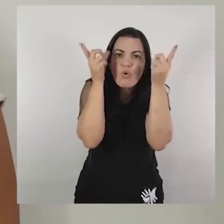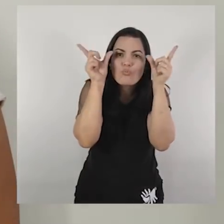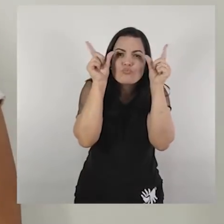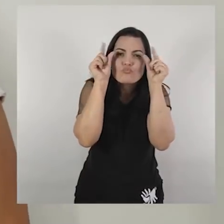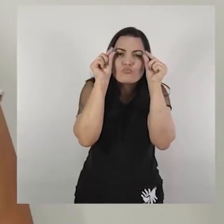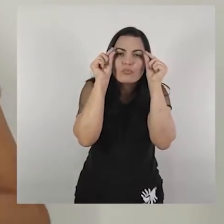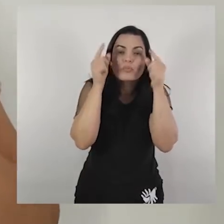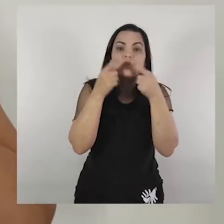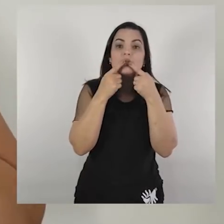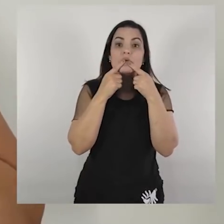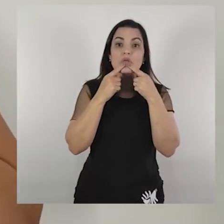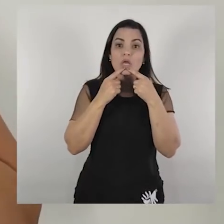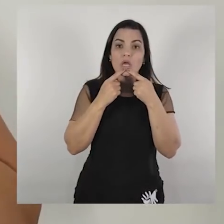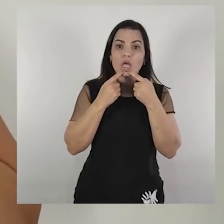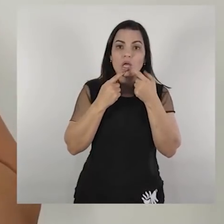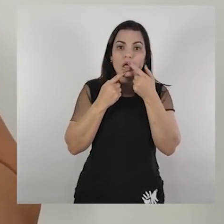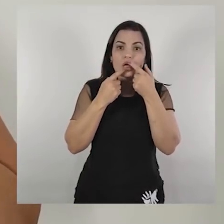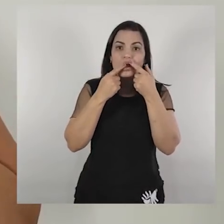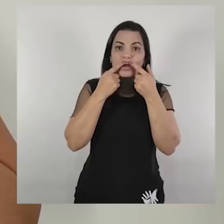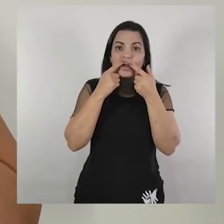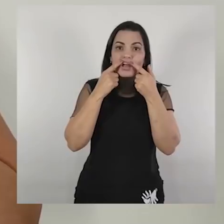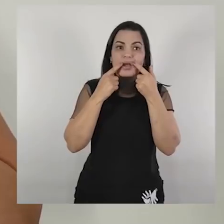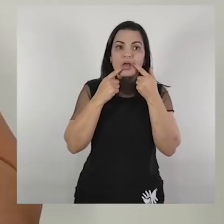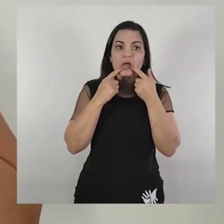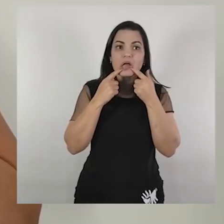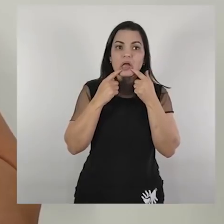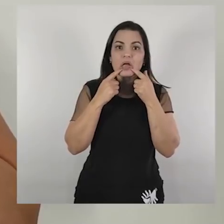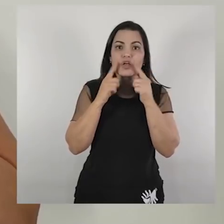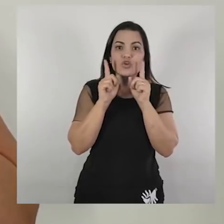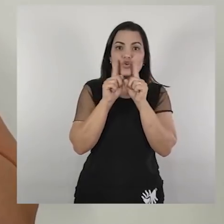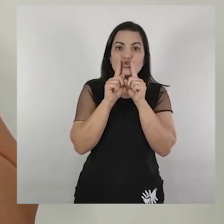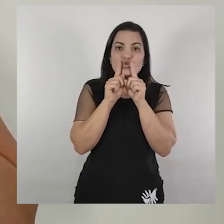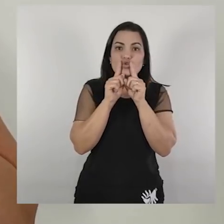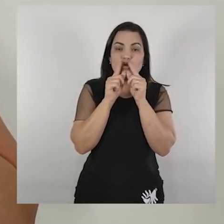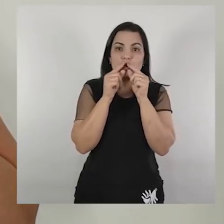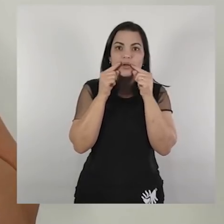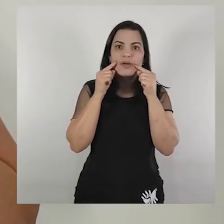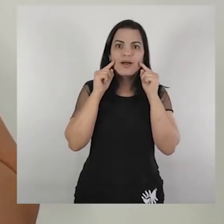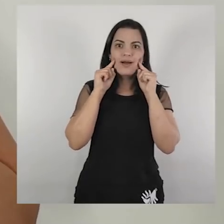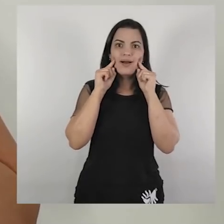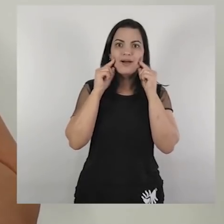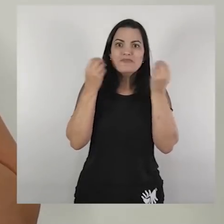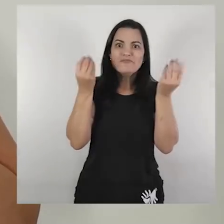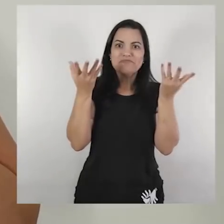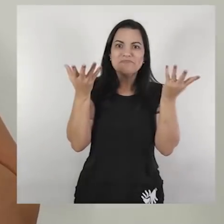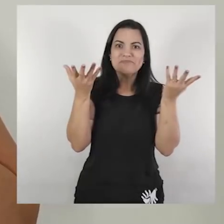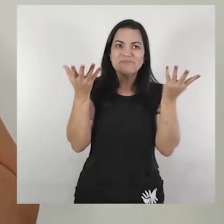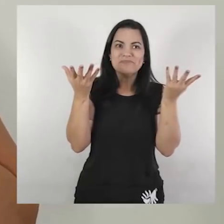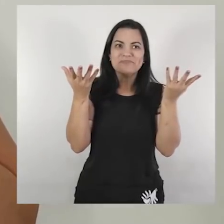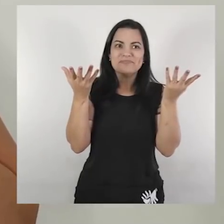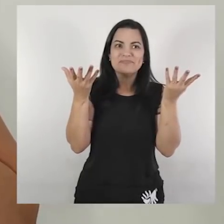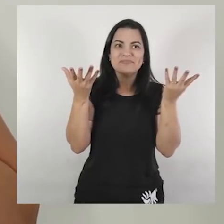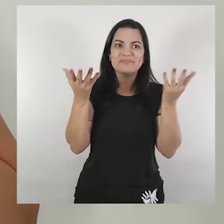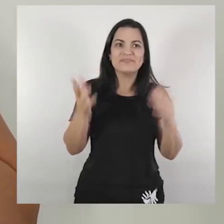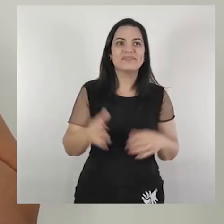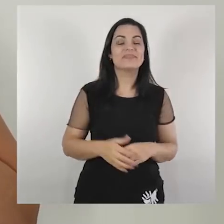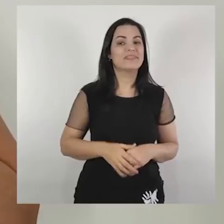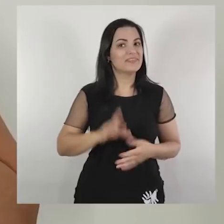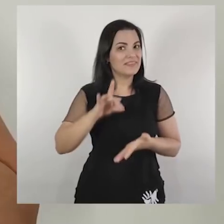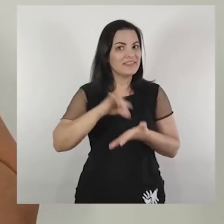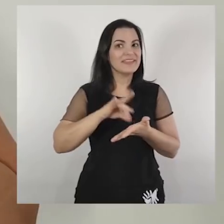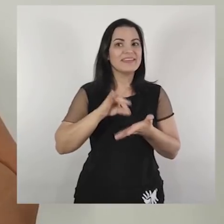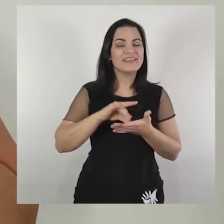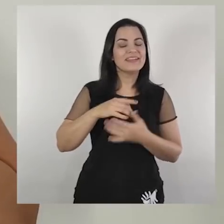pelinhos? E a sua boquinha? Ela é grande ou ela é pequenininha?